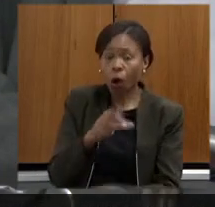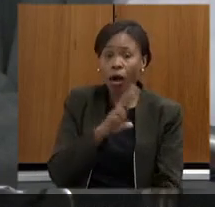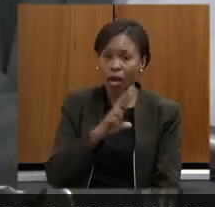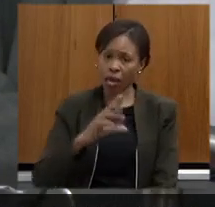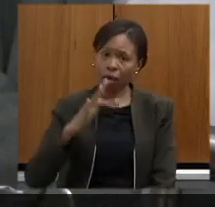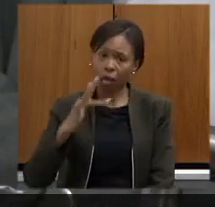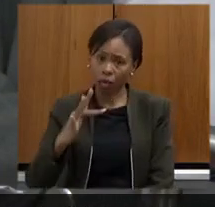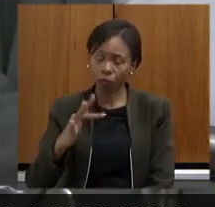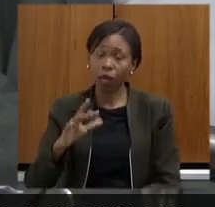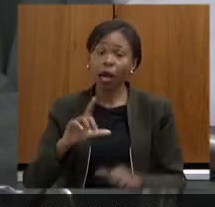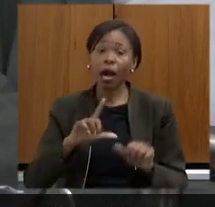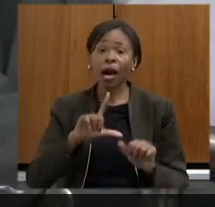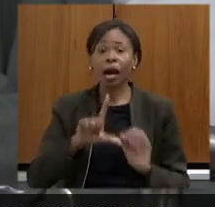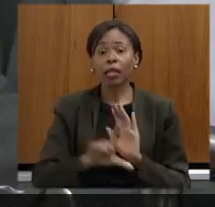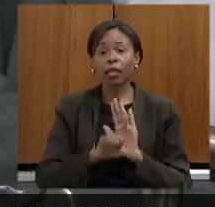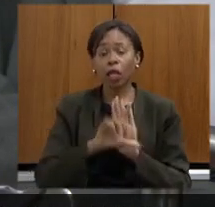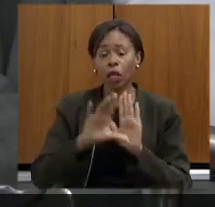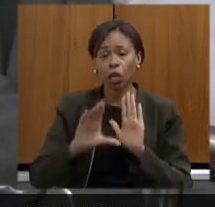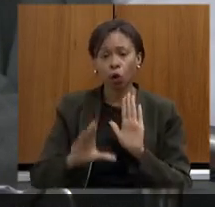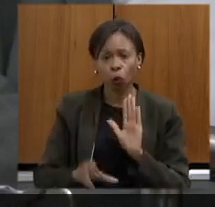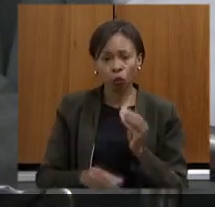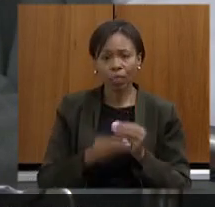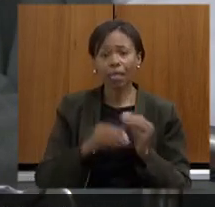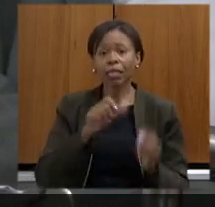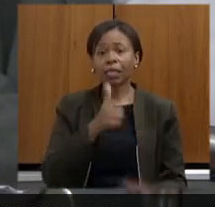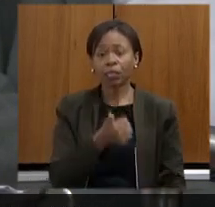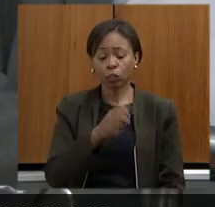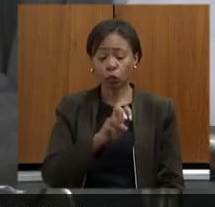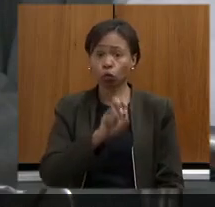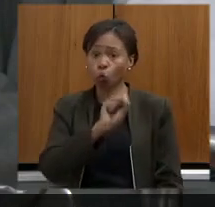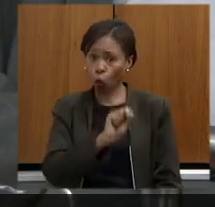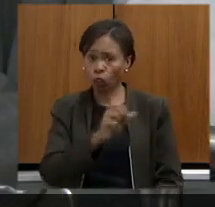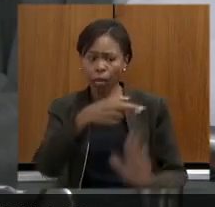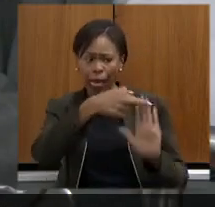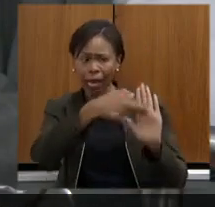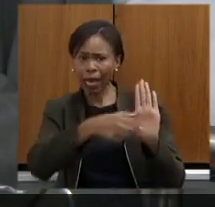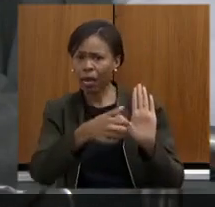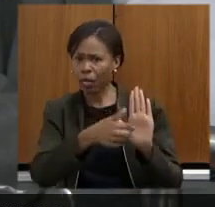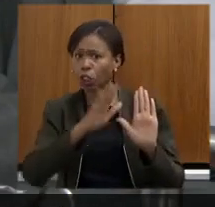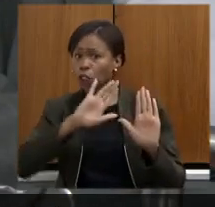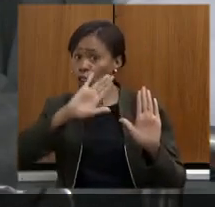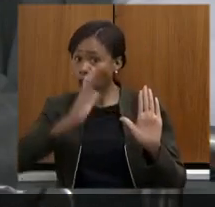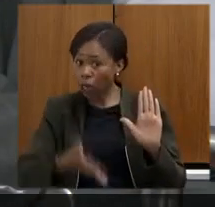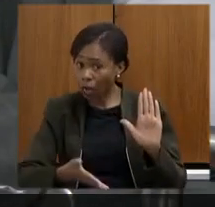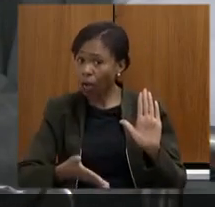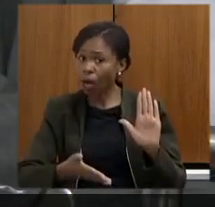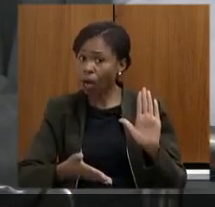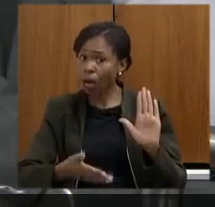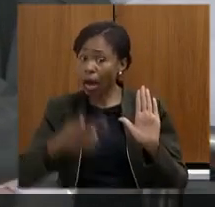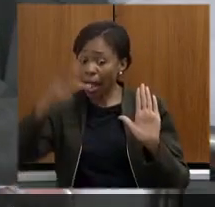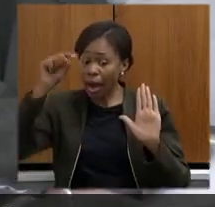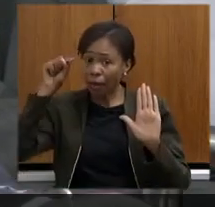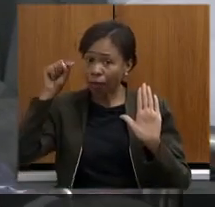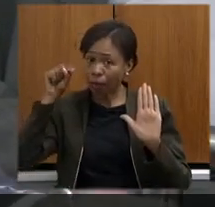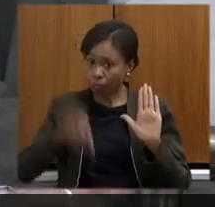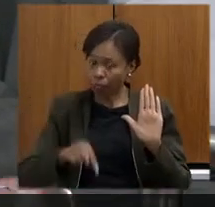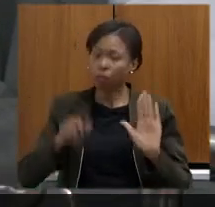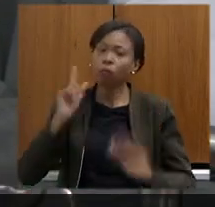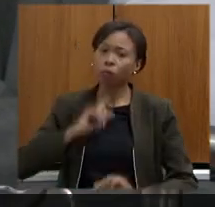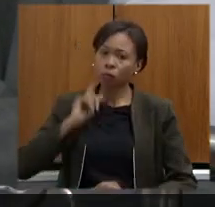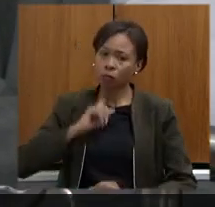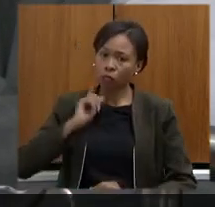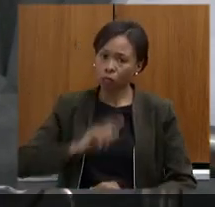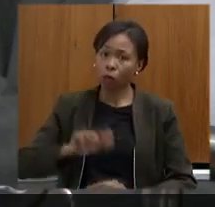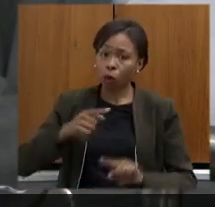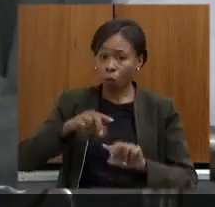complementar 158 e suas regras já se aplicam ao em Minas Gerais a